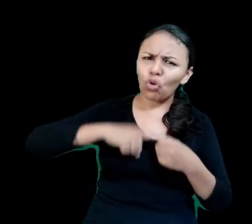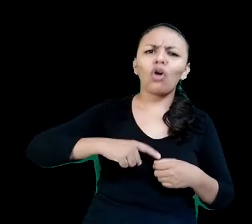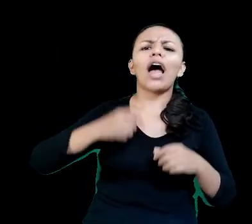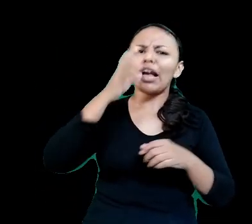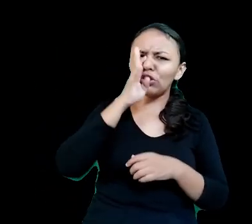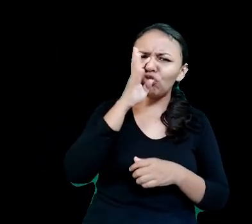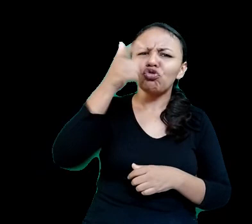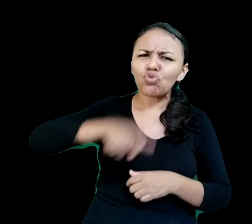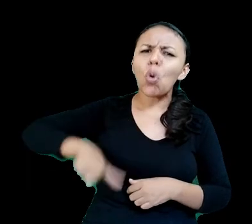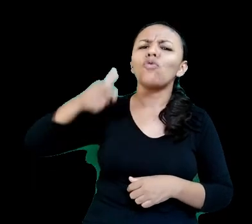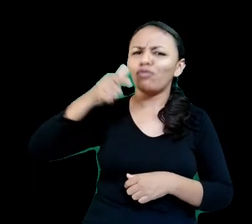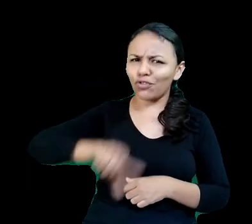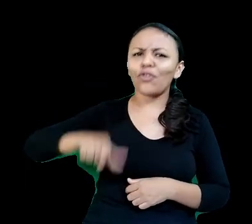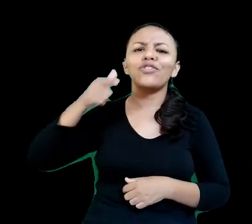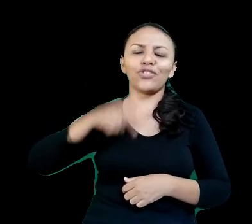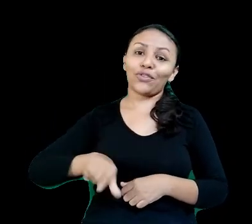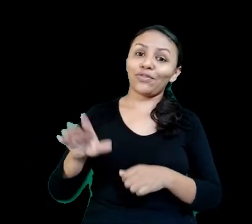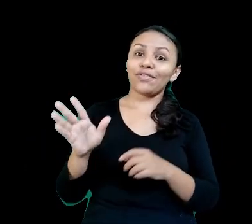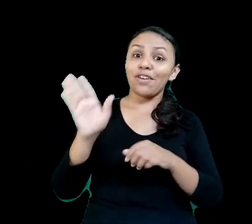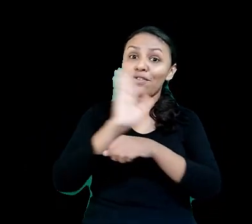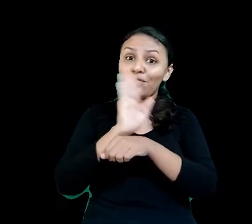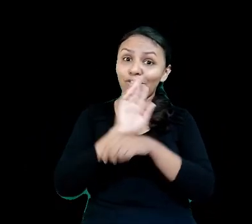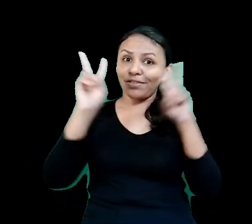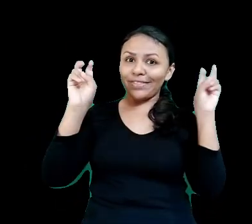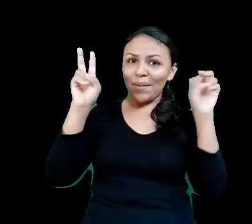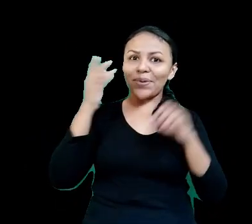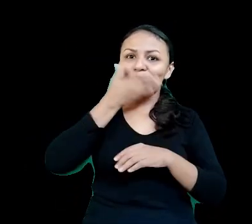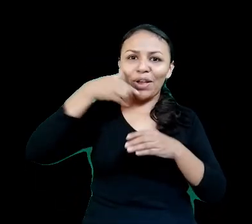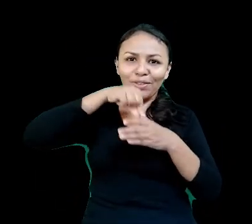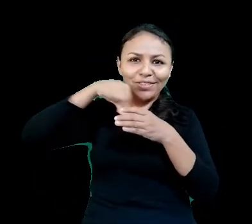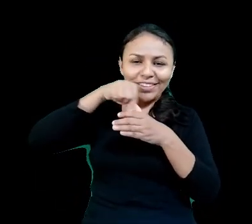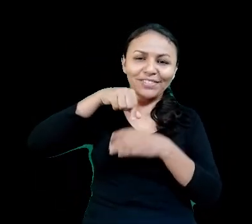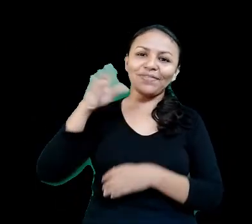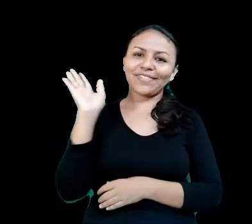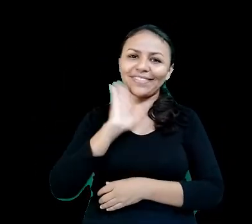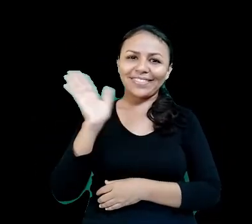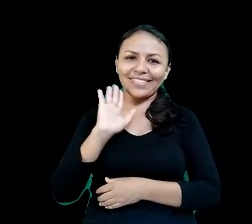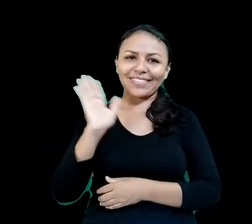quantas vezes quiser o nosso episódio sobre adoçantes. Até mais!